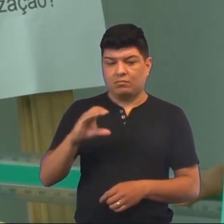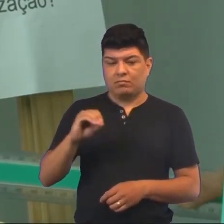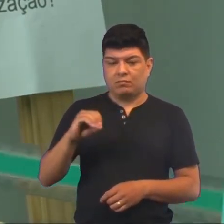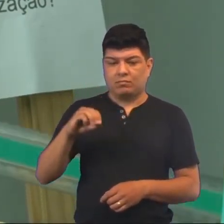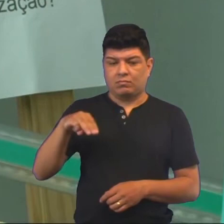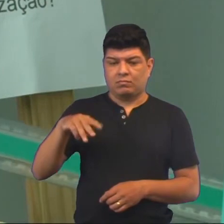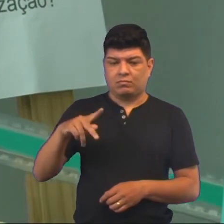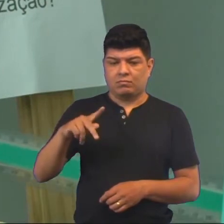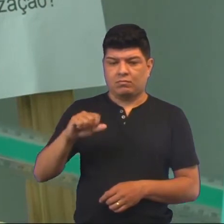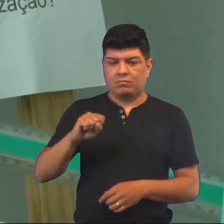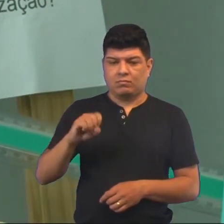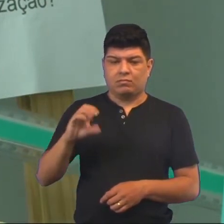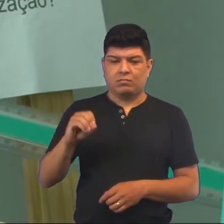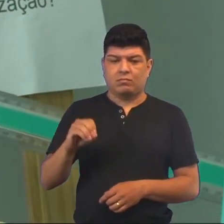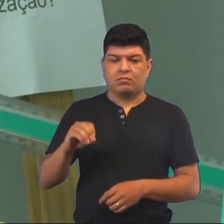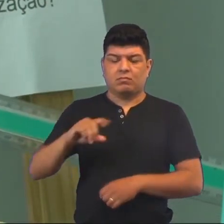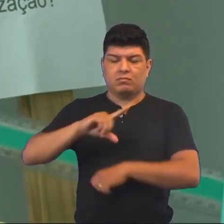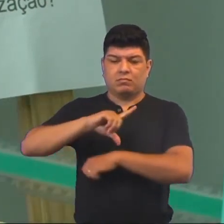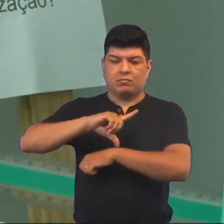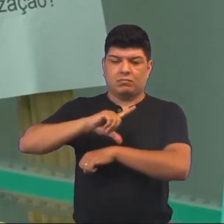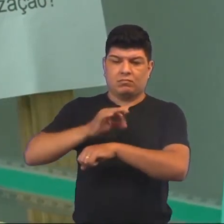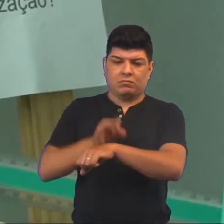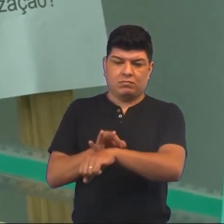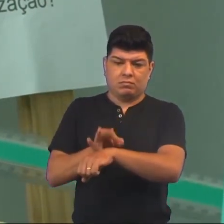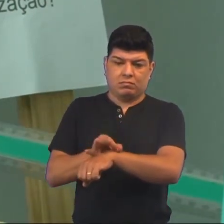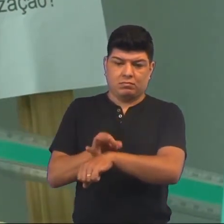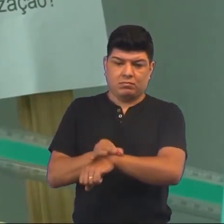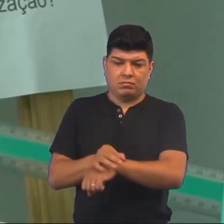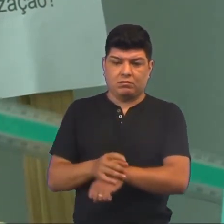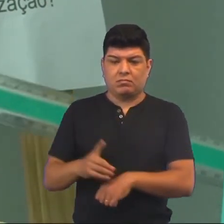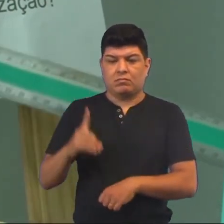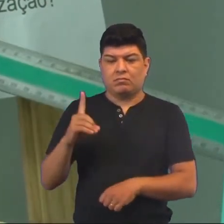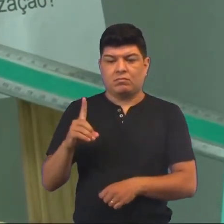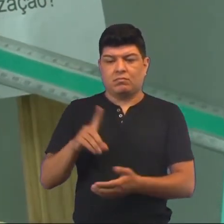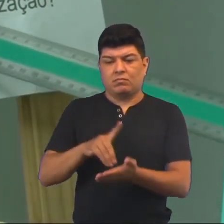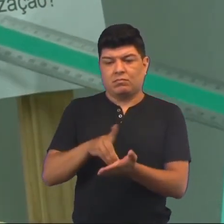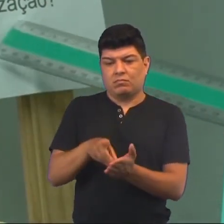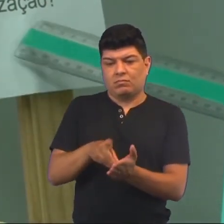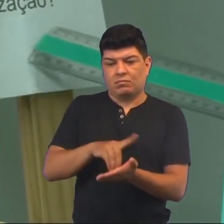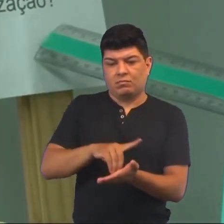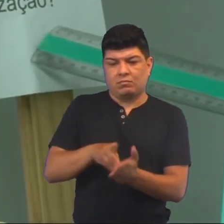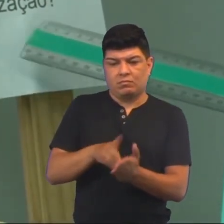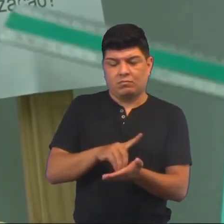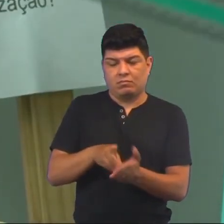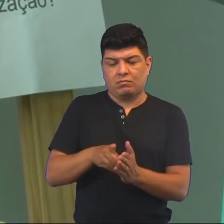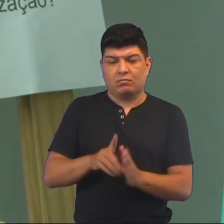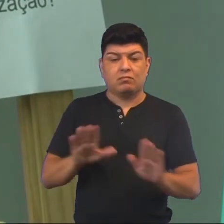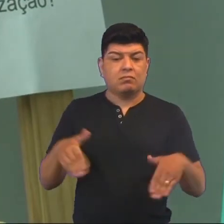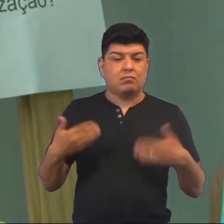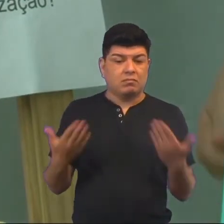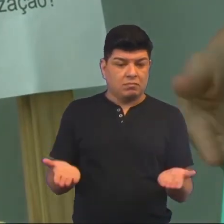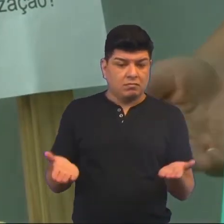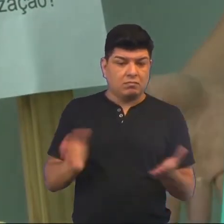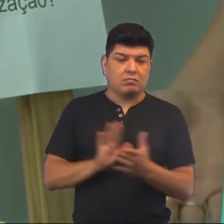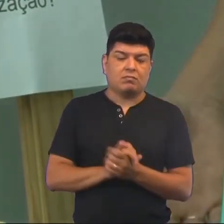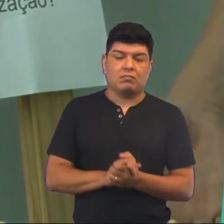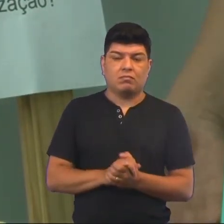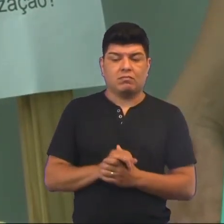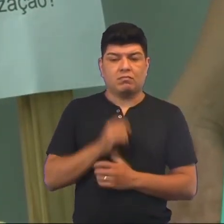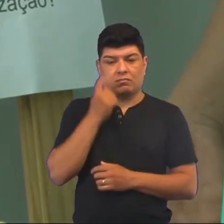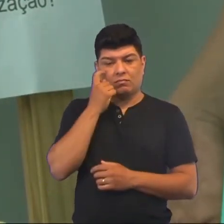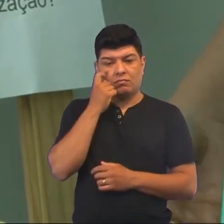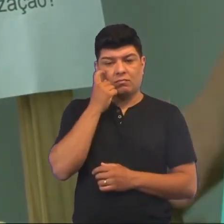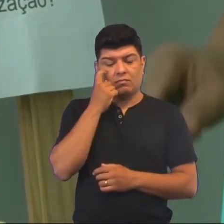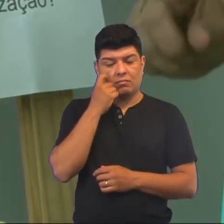compasso. C, relógio. Ou de bússola, instrumento de localização, né? Não é marcação